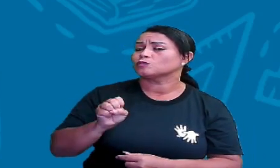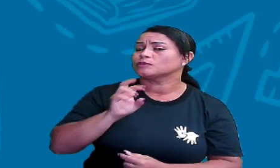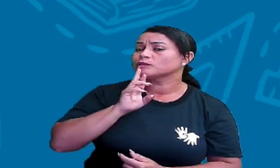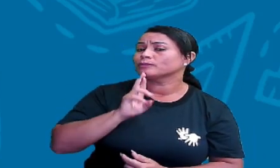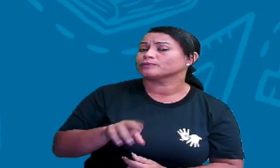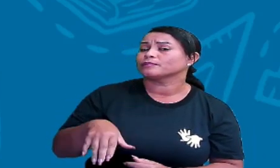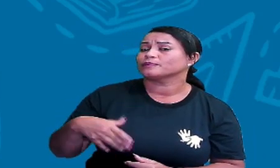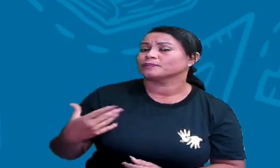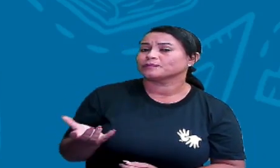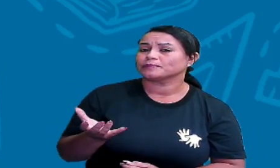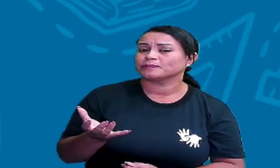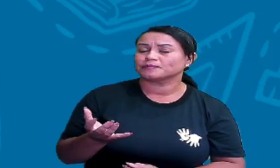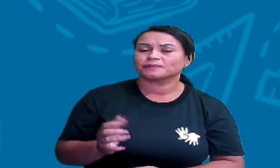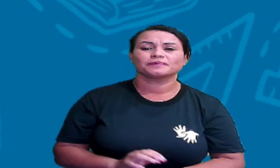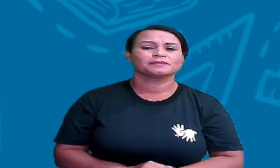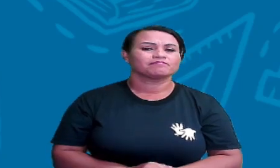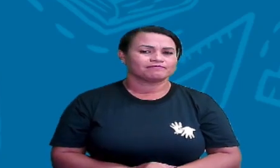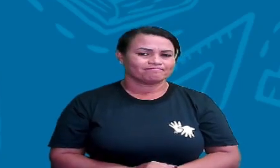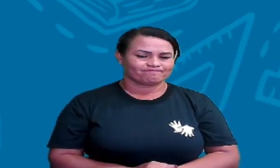resposta.